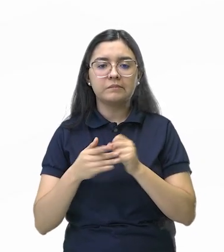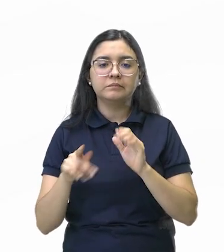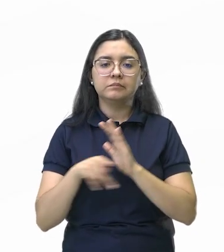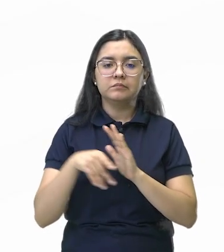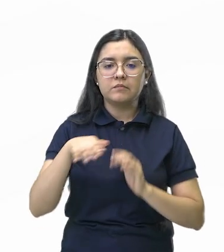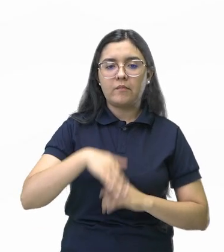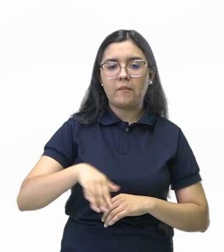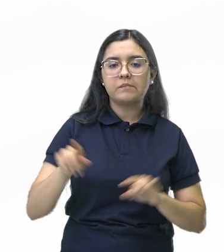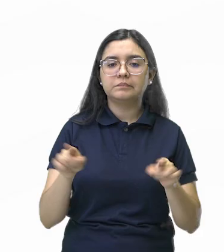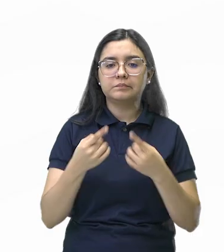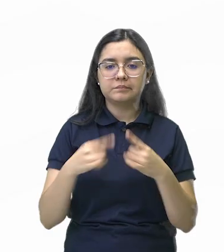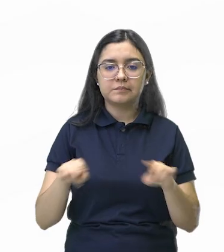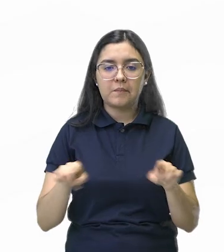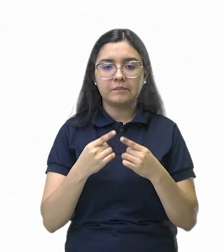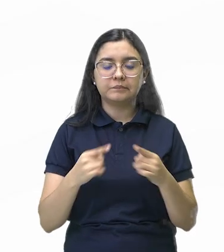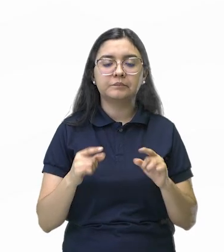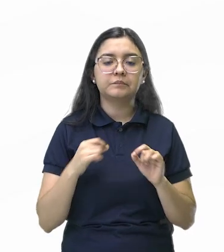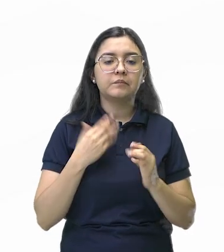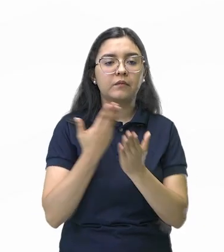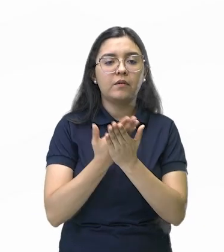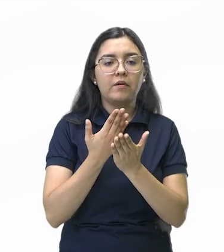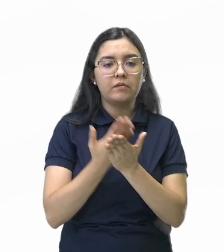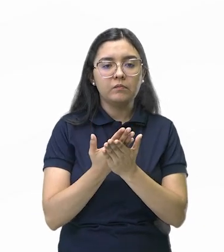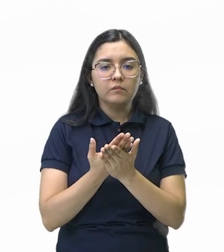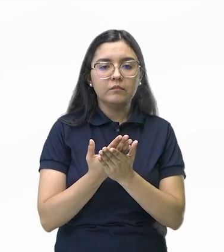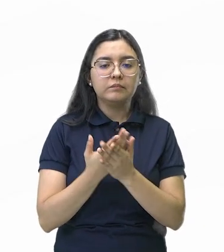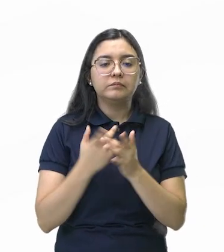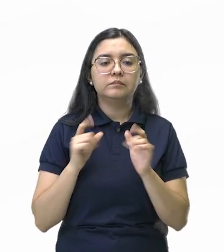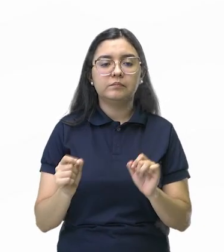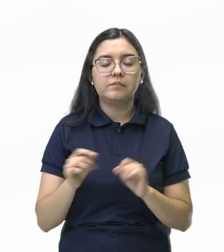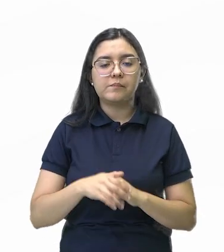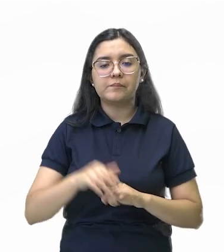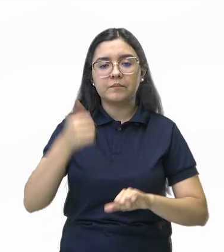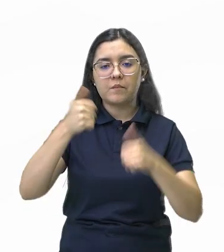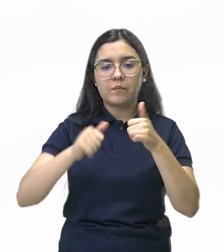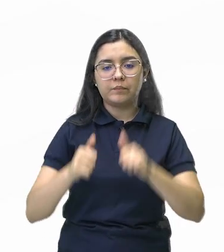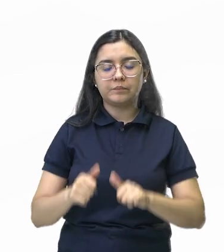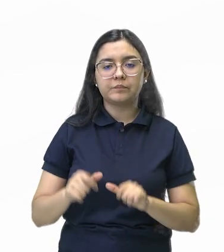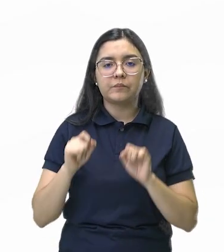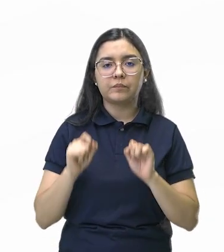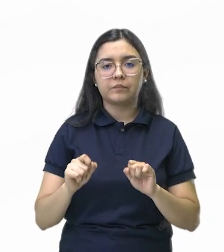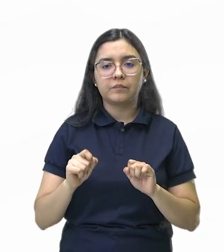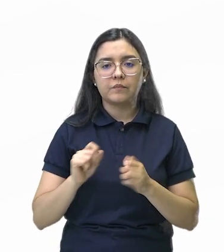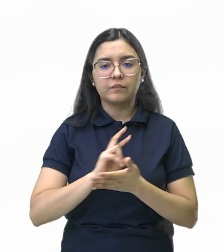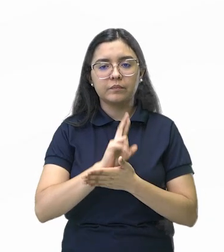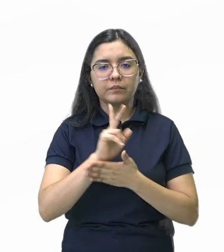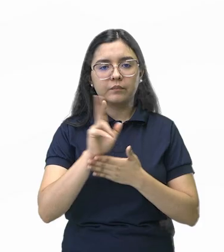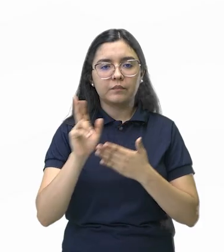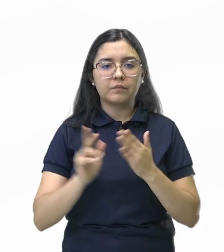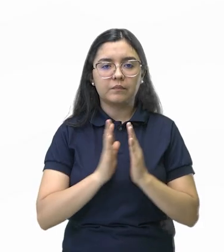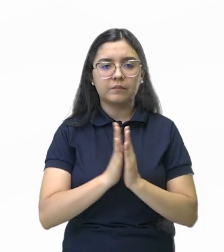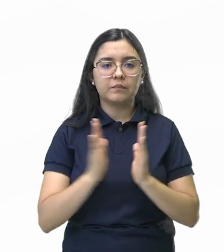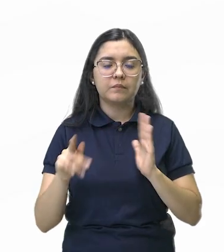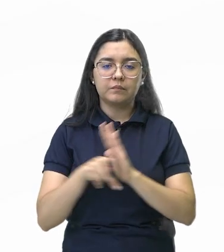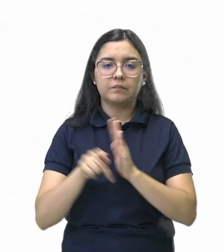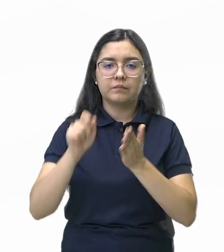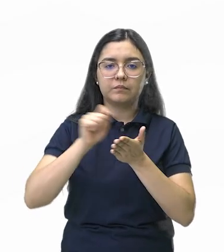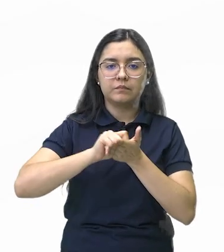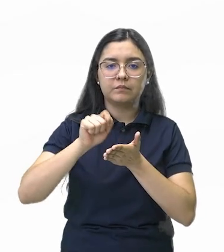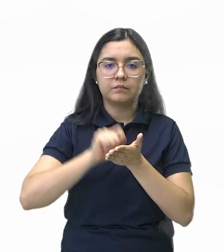musicologia, que é um estudo que vai trazer ali a análise de vários processos da